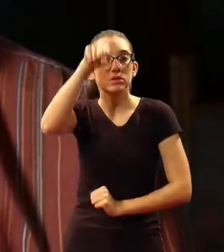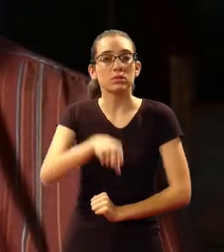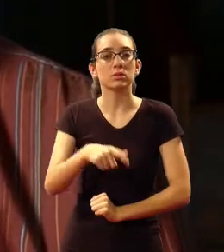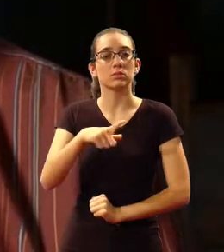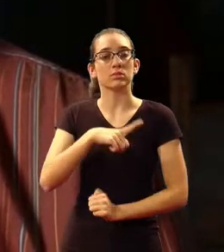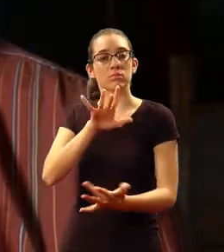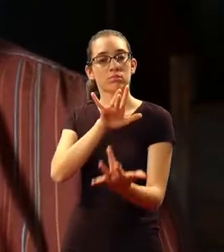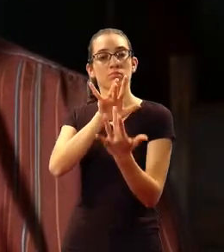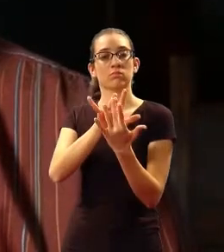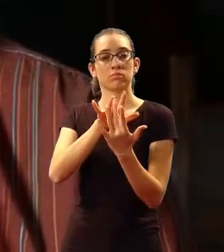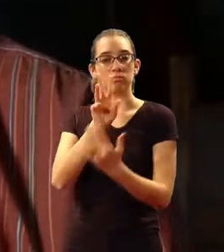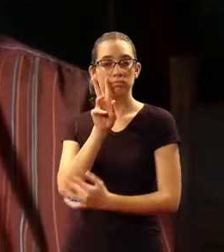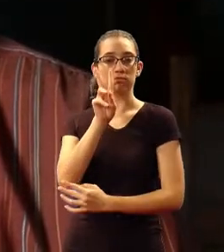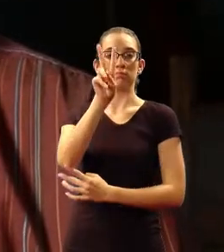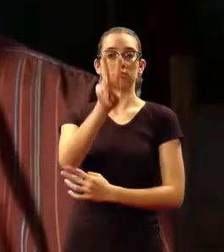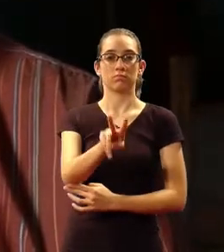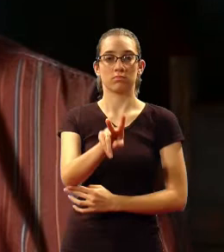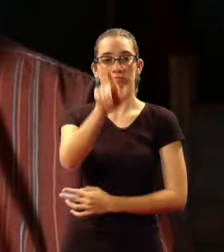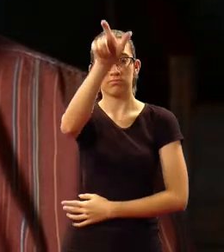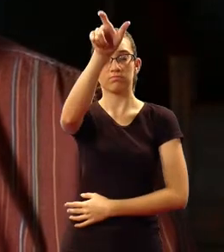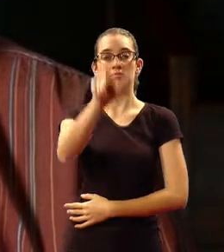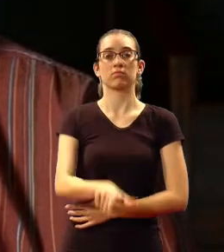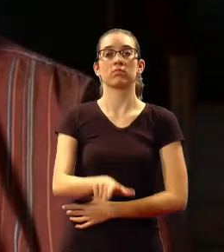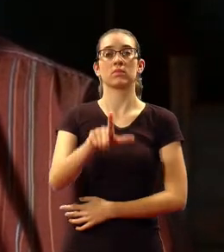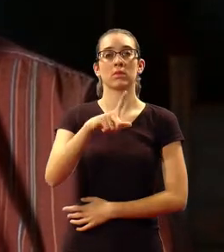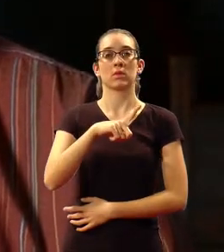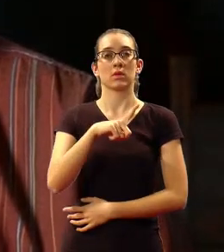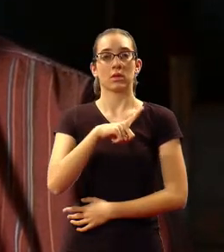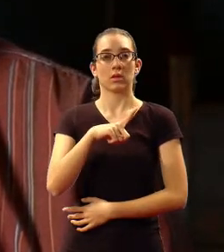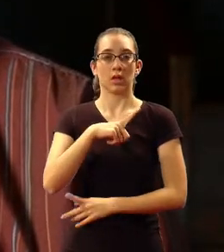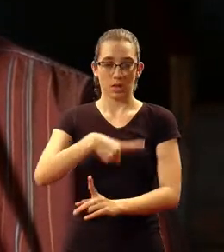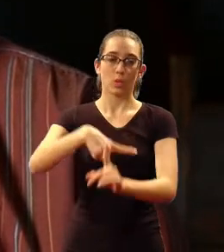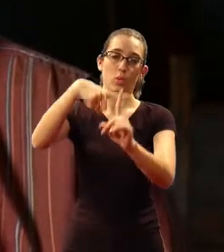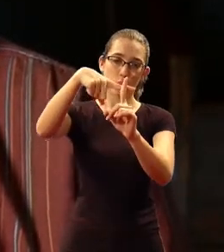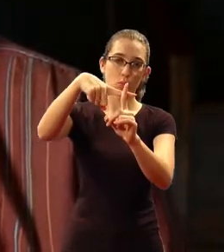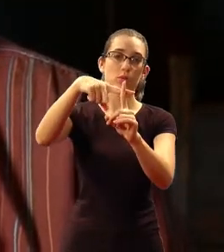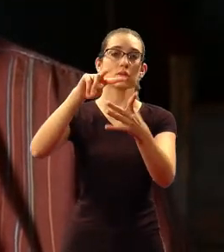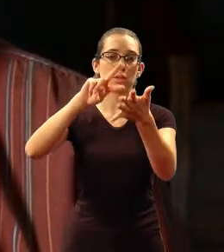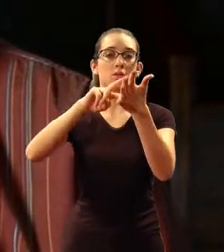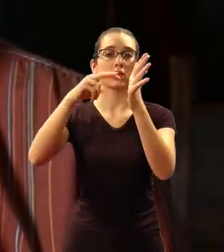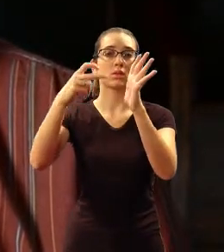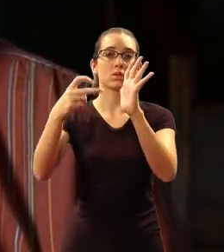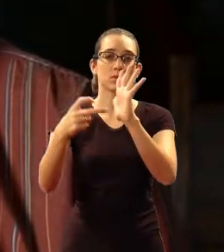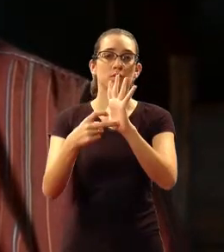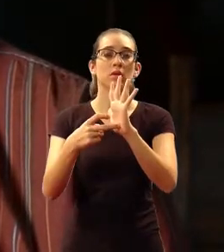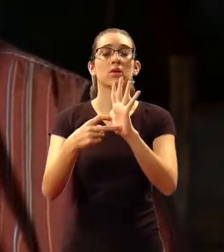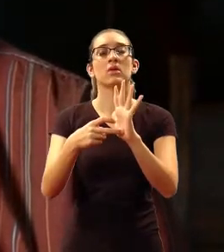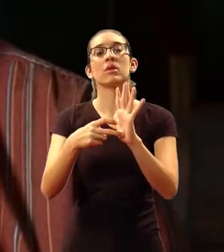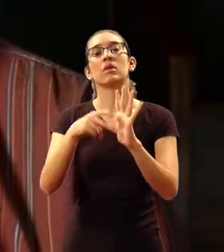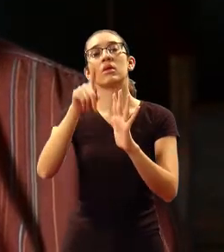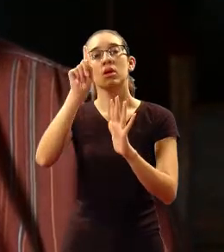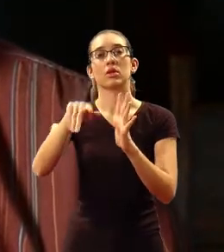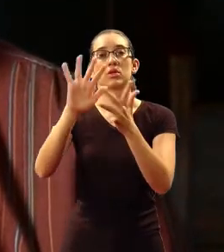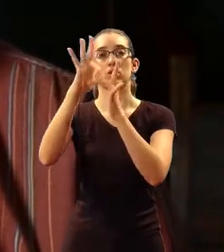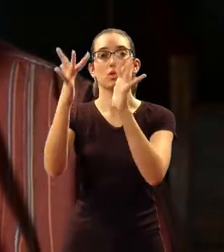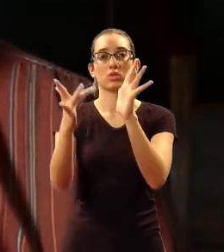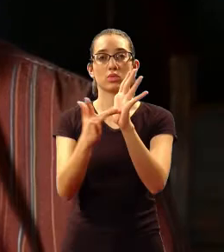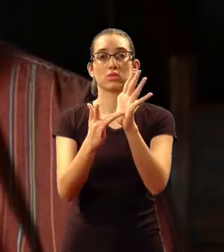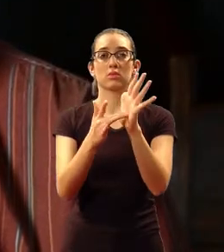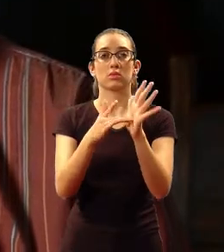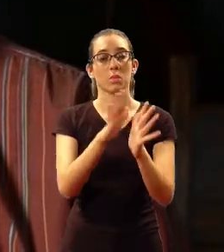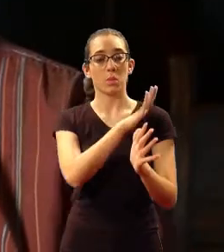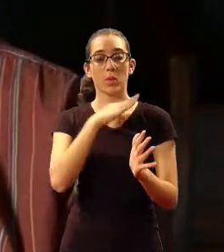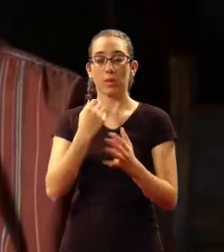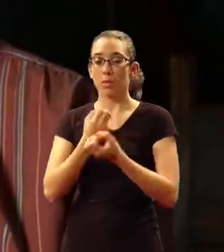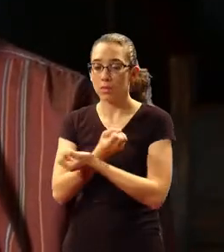tem direito de enxergar o altar, onde na centralidade do altar tem um crucifixo, que significa que